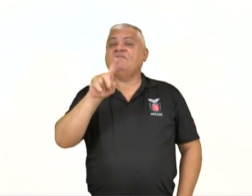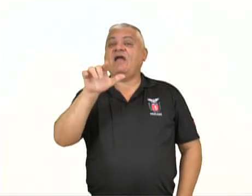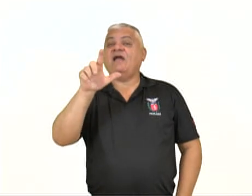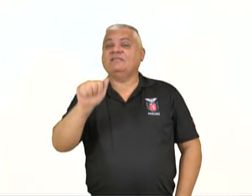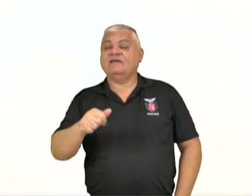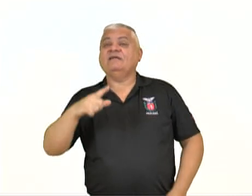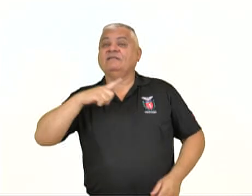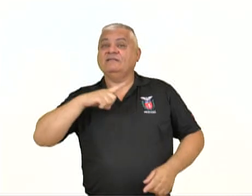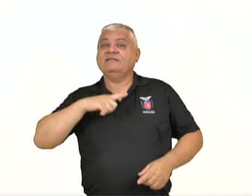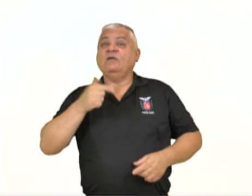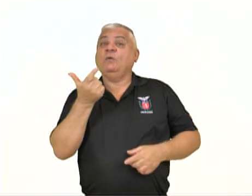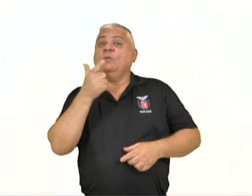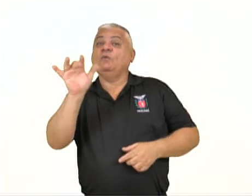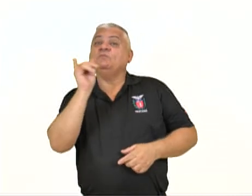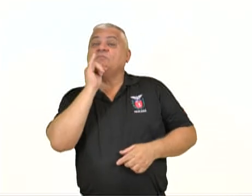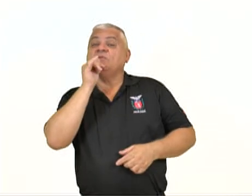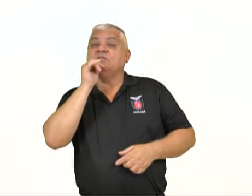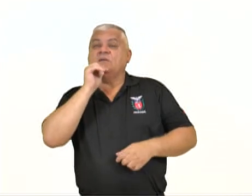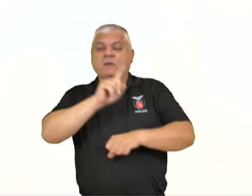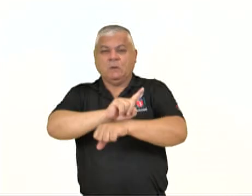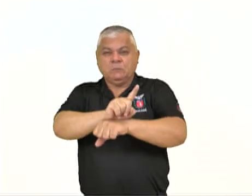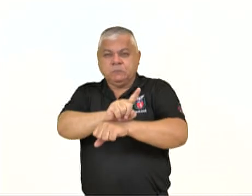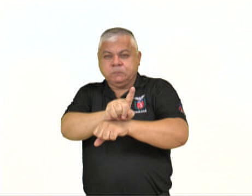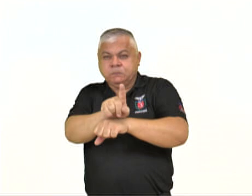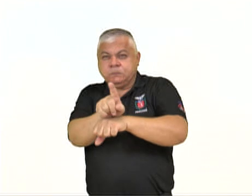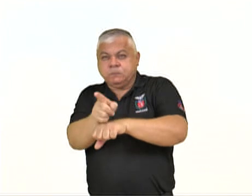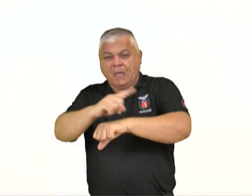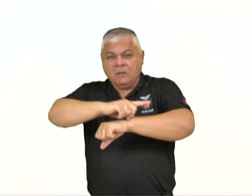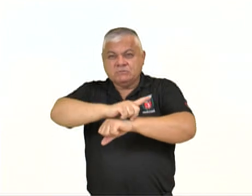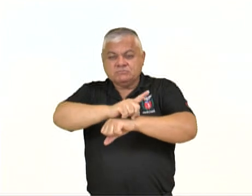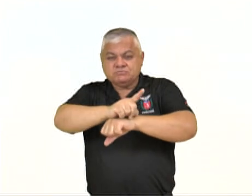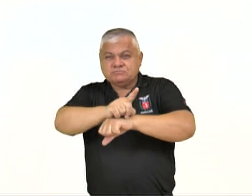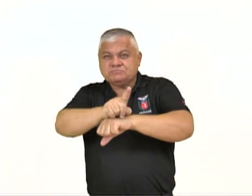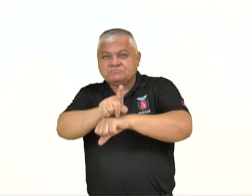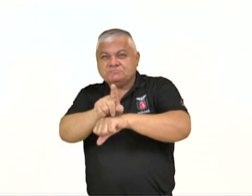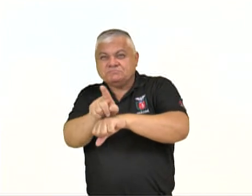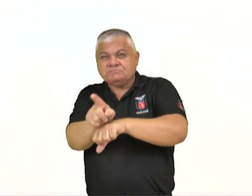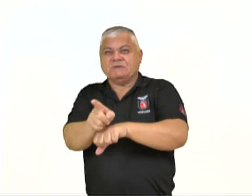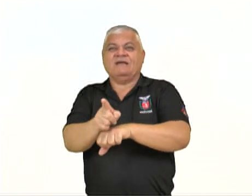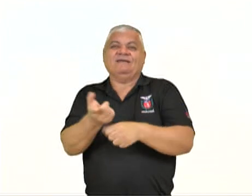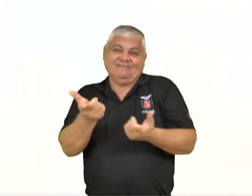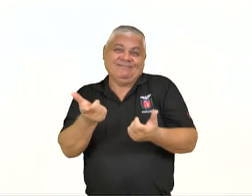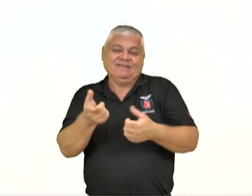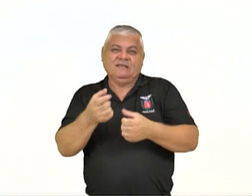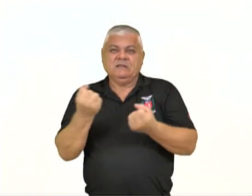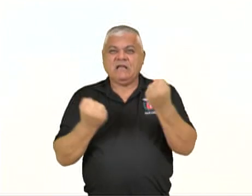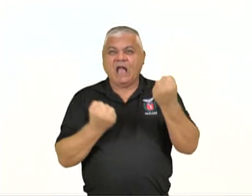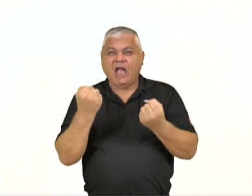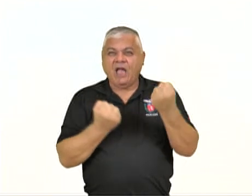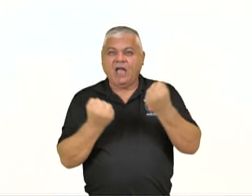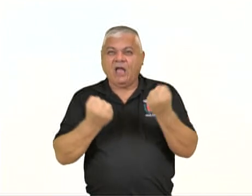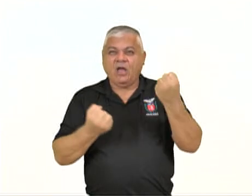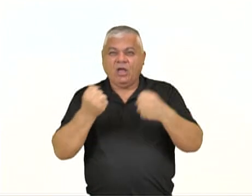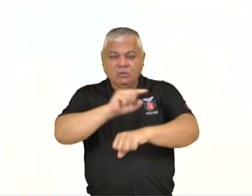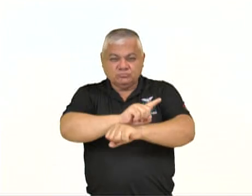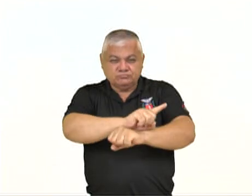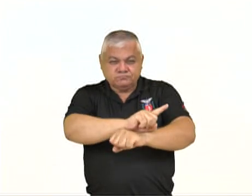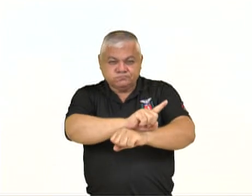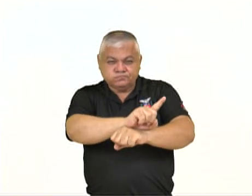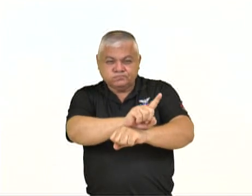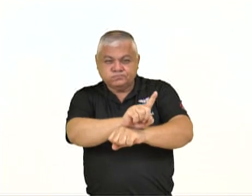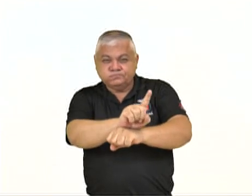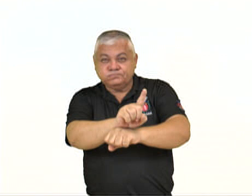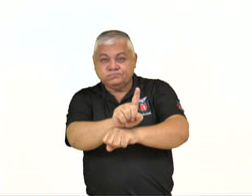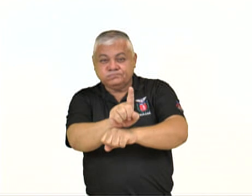outras grandezas fundamentais, tais como a velocidade, a densidade e a pressão. Nós temos aqui um exemplo, um velocímetro, certo? Ele mede